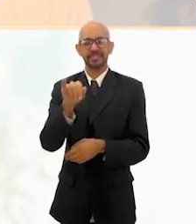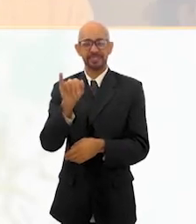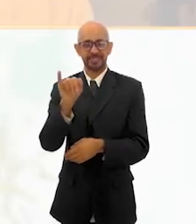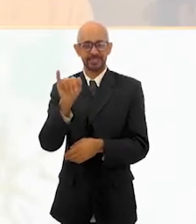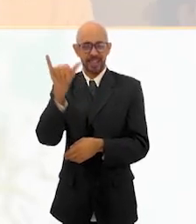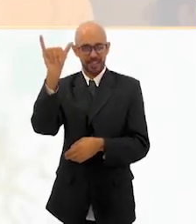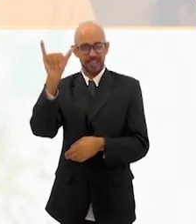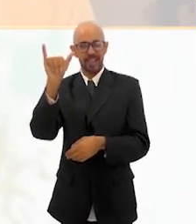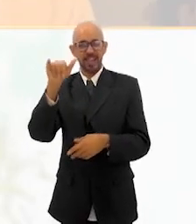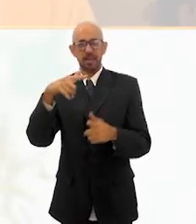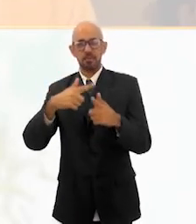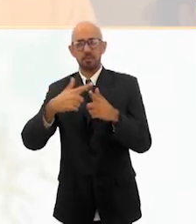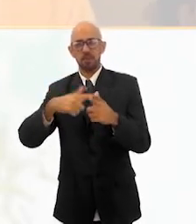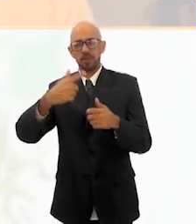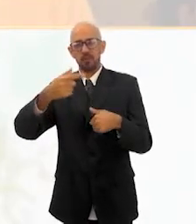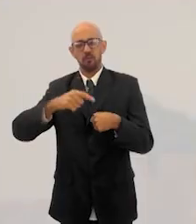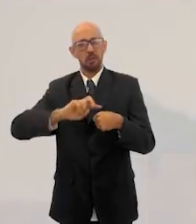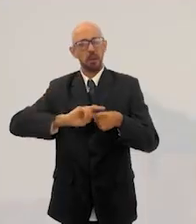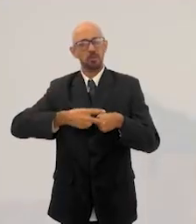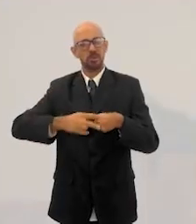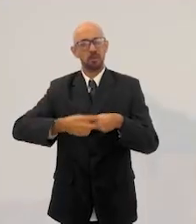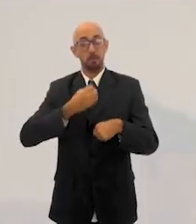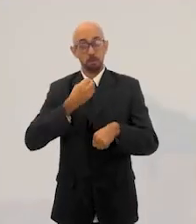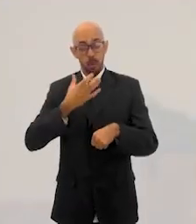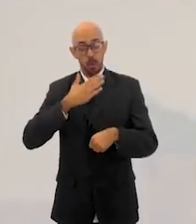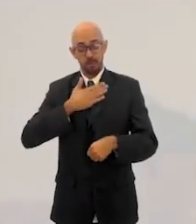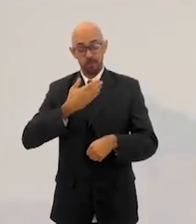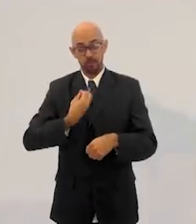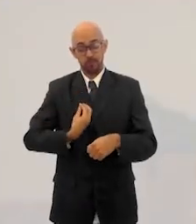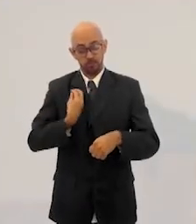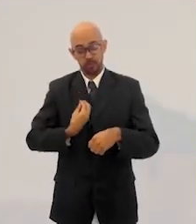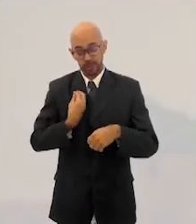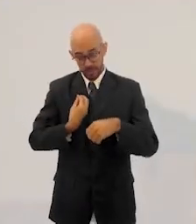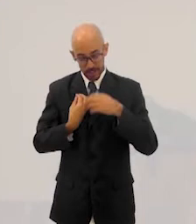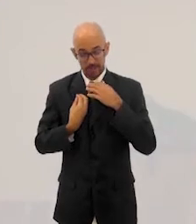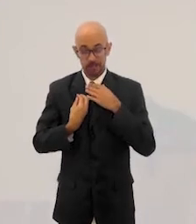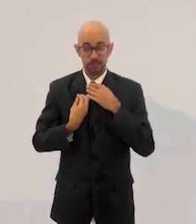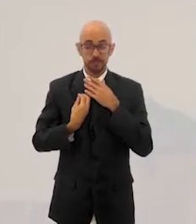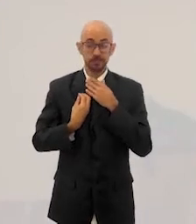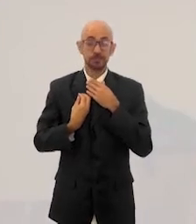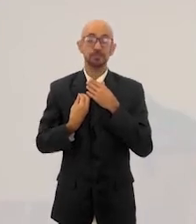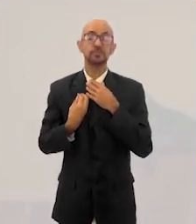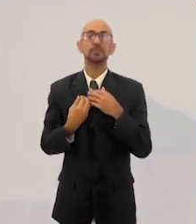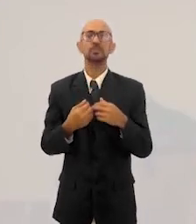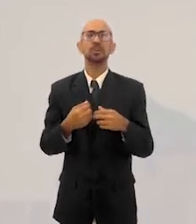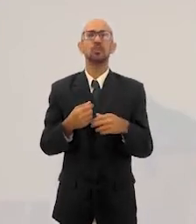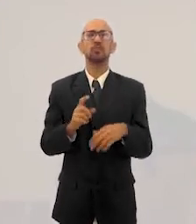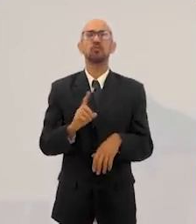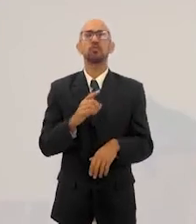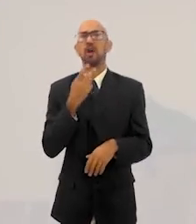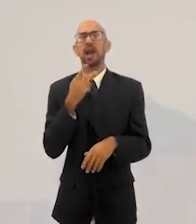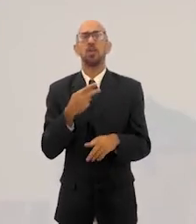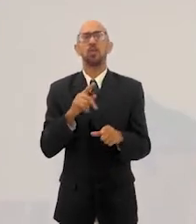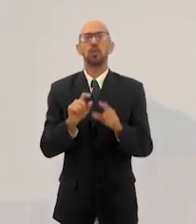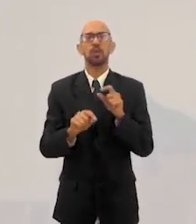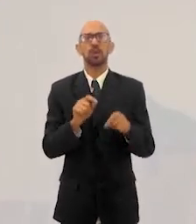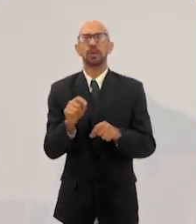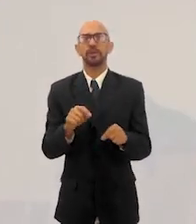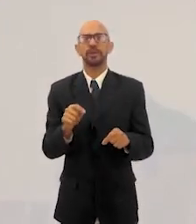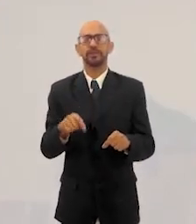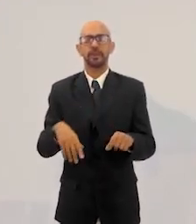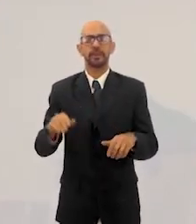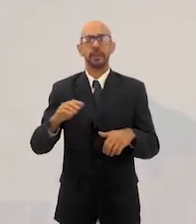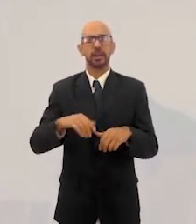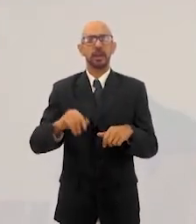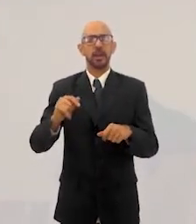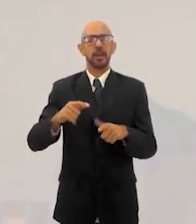foi um fator, foi uma coisa tão forte, tão gostosa, que eu não digo que afagar